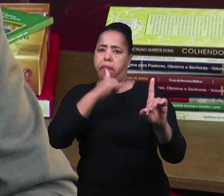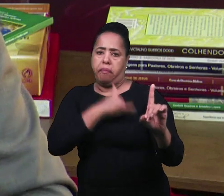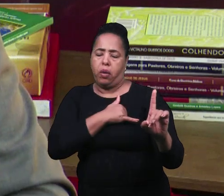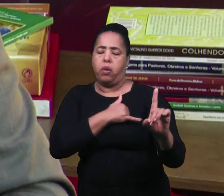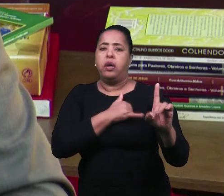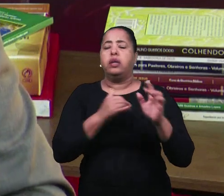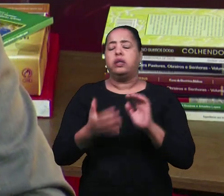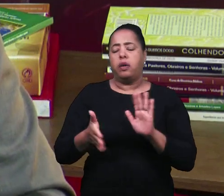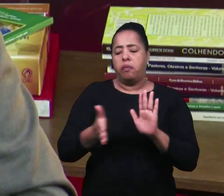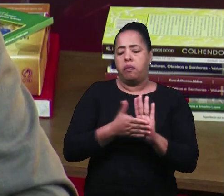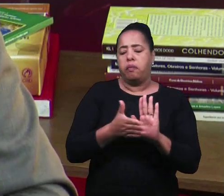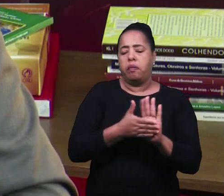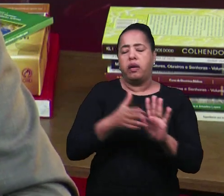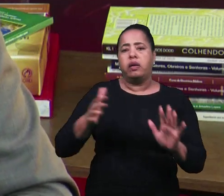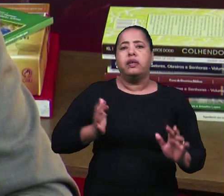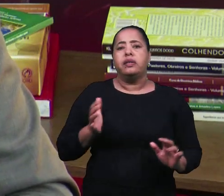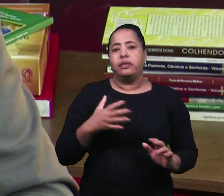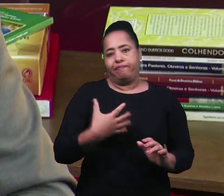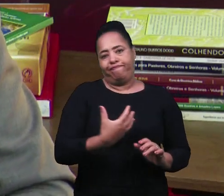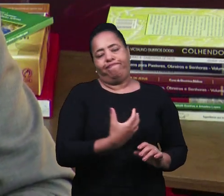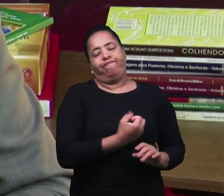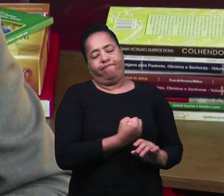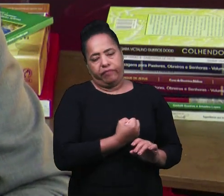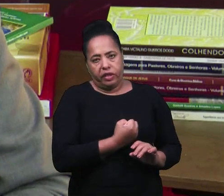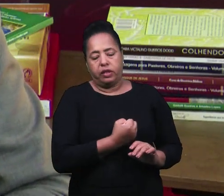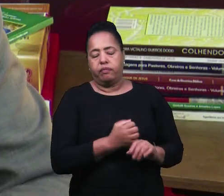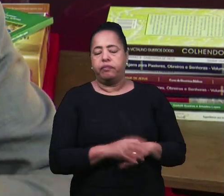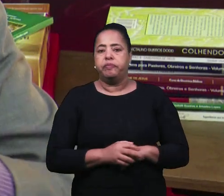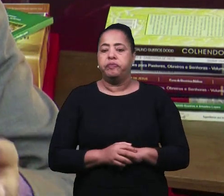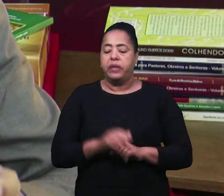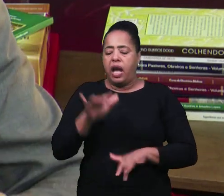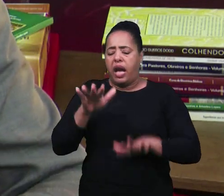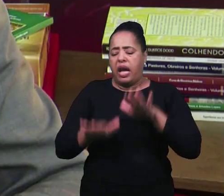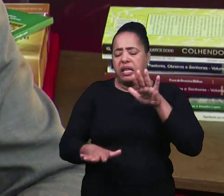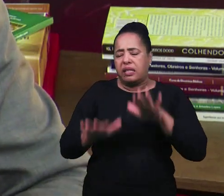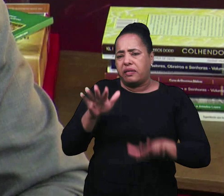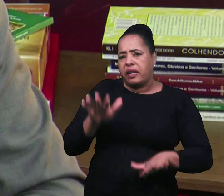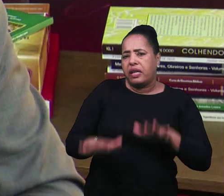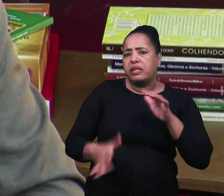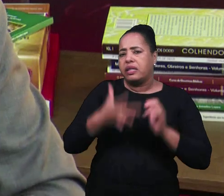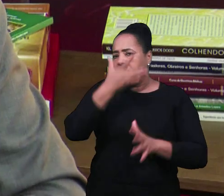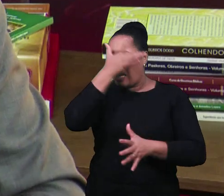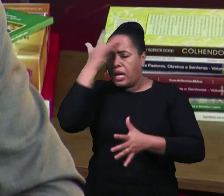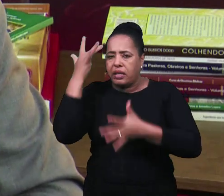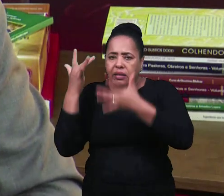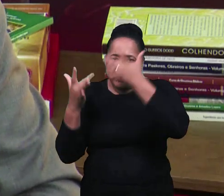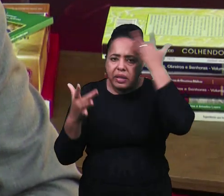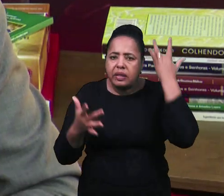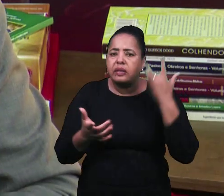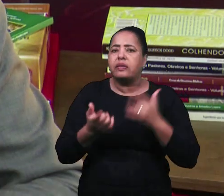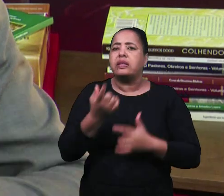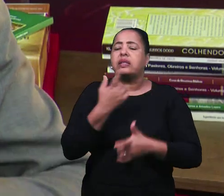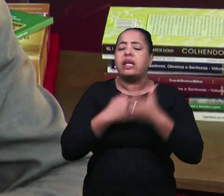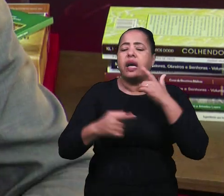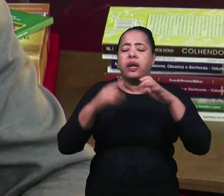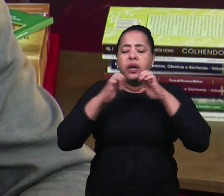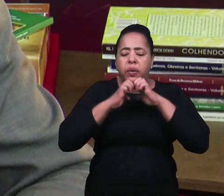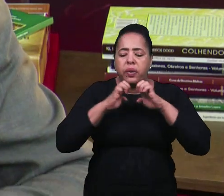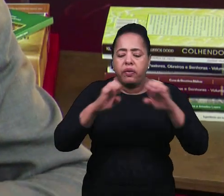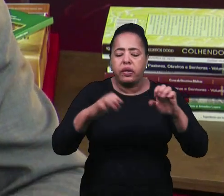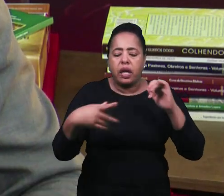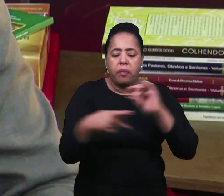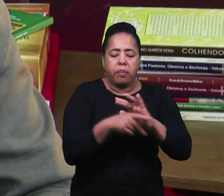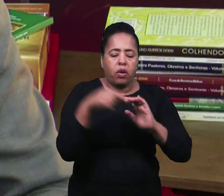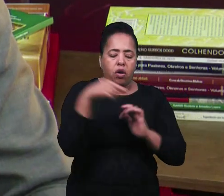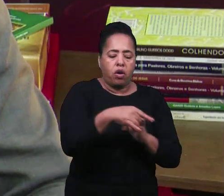de salvação é isso, né? Sim. Então às vezes as pessoas elas querem materializar, elas querem um evangelho para esta